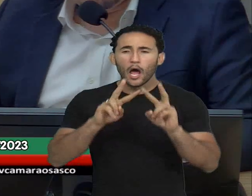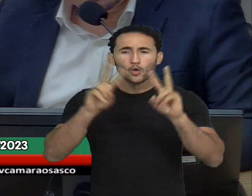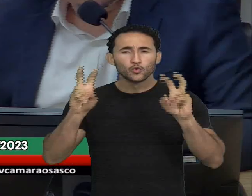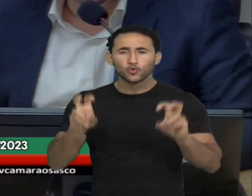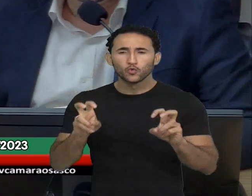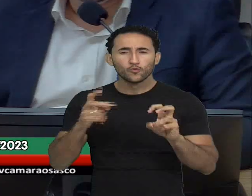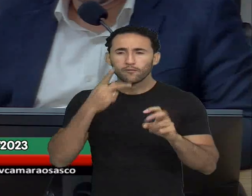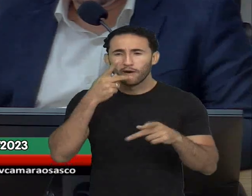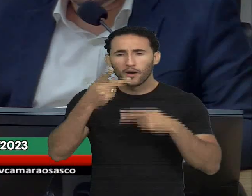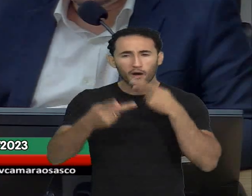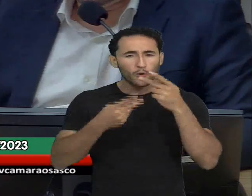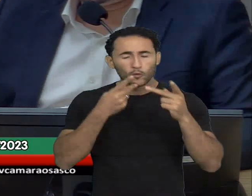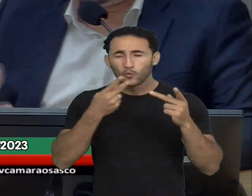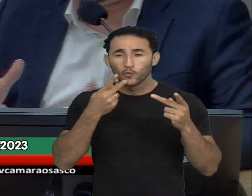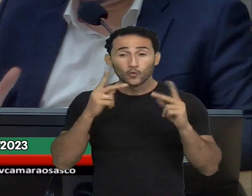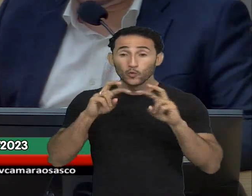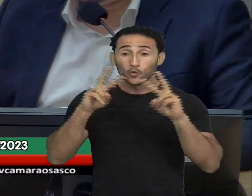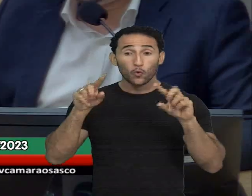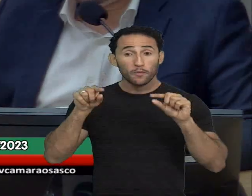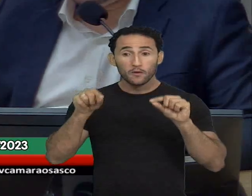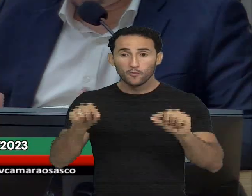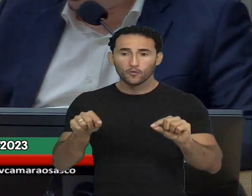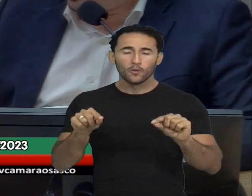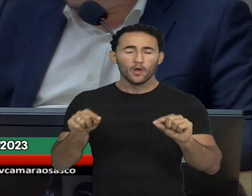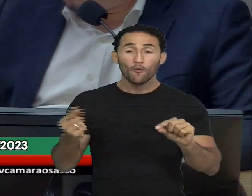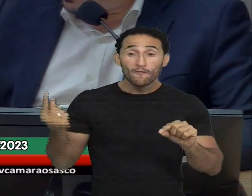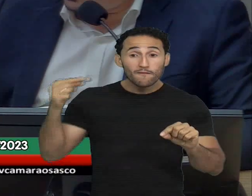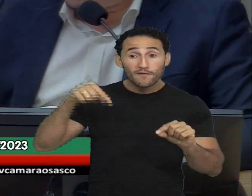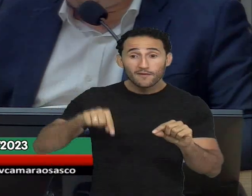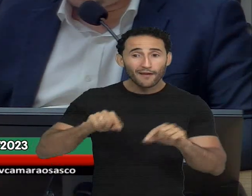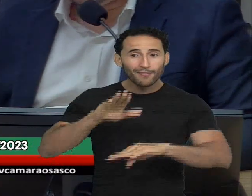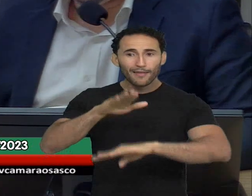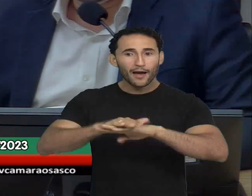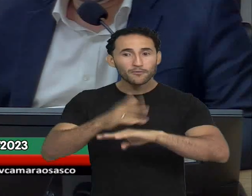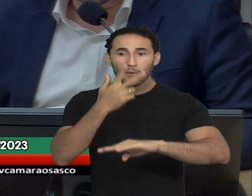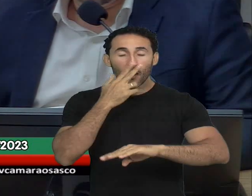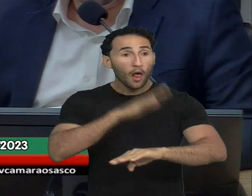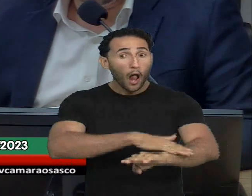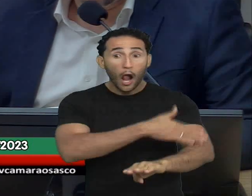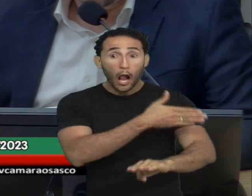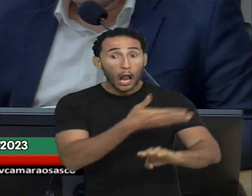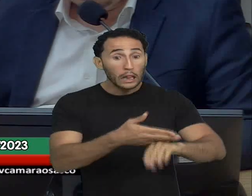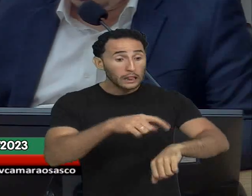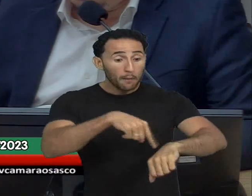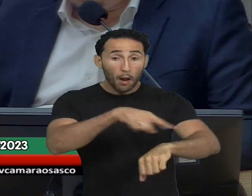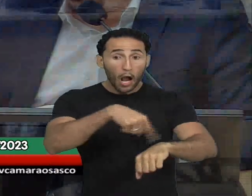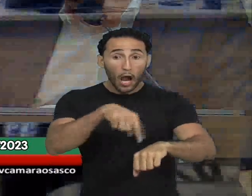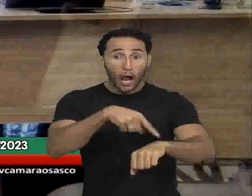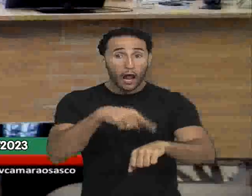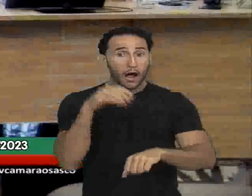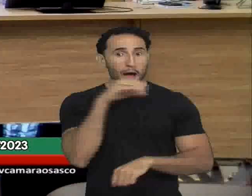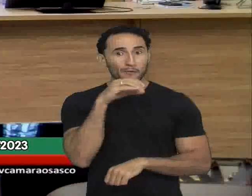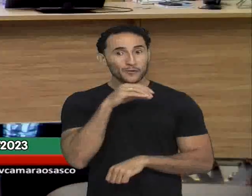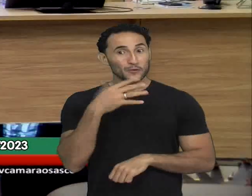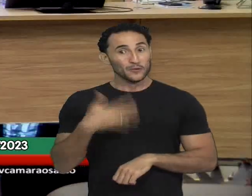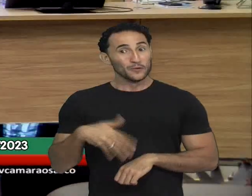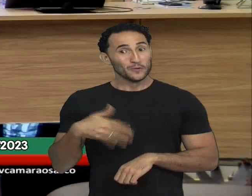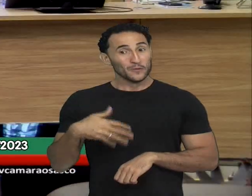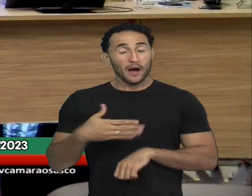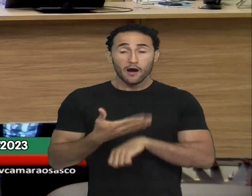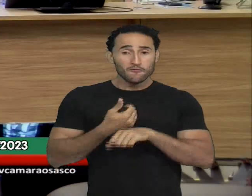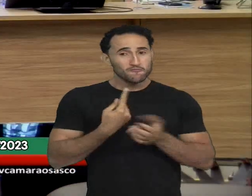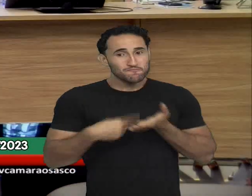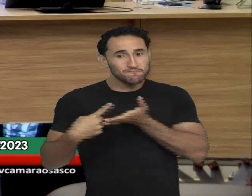falar bastante sobre isso, e passei essa tarde aqui, nem parece que passou todo o tempo que foi previsto aqui.